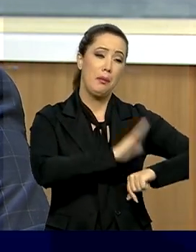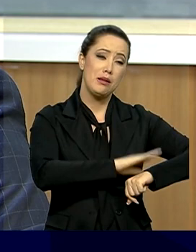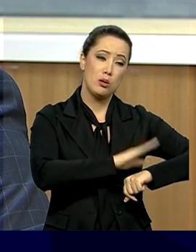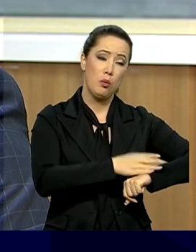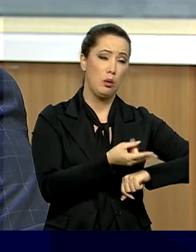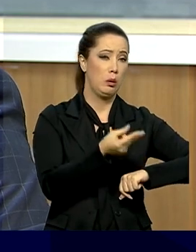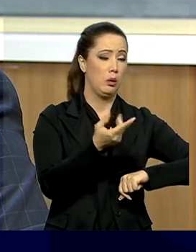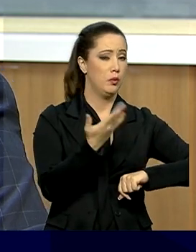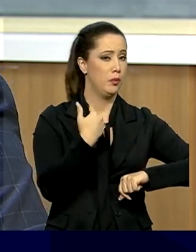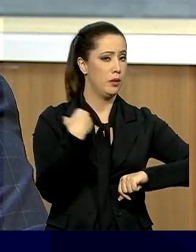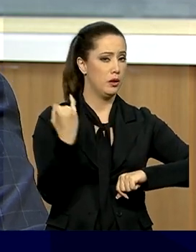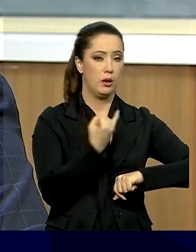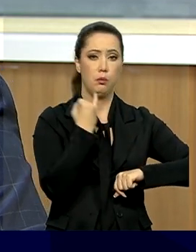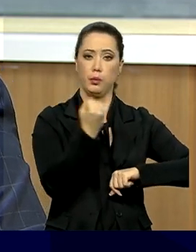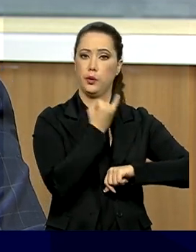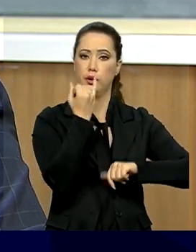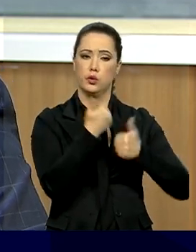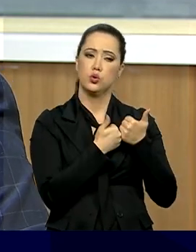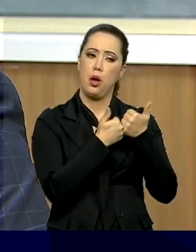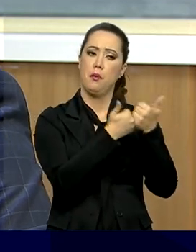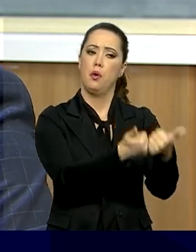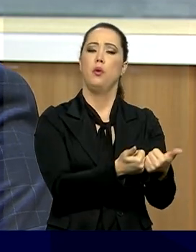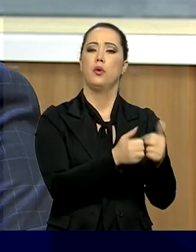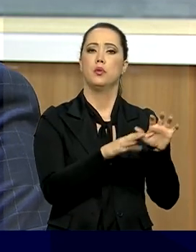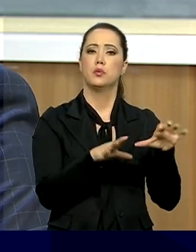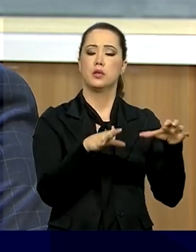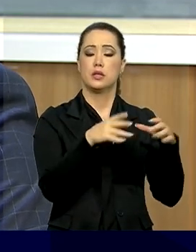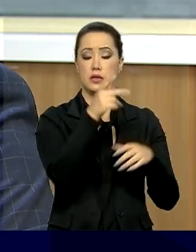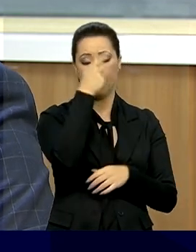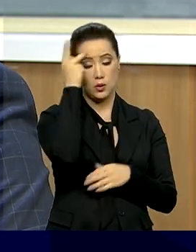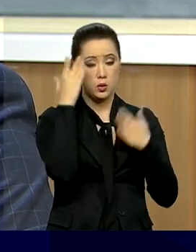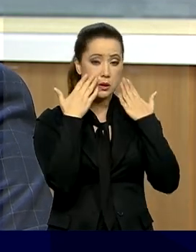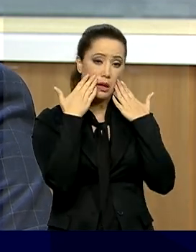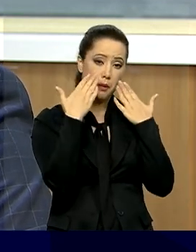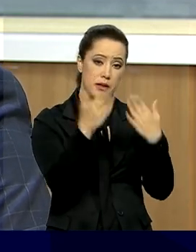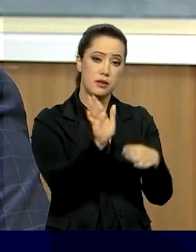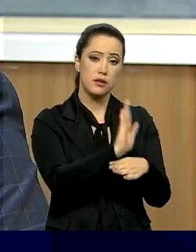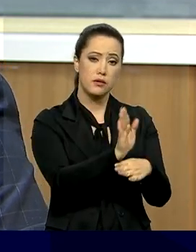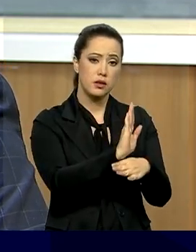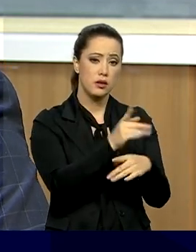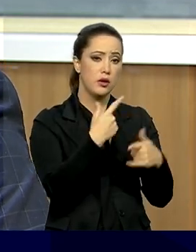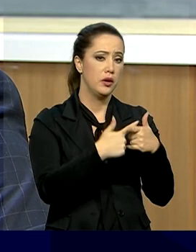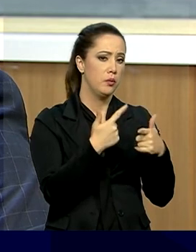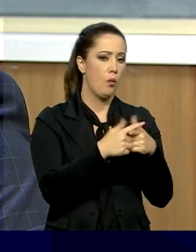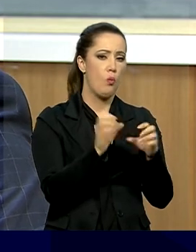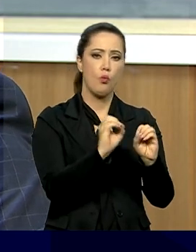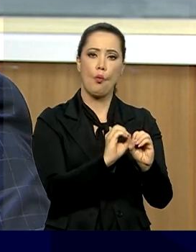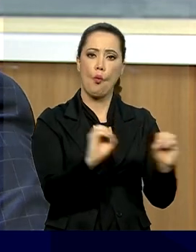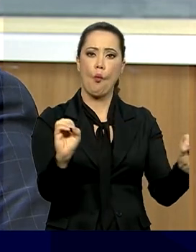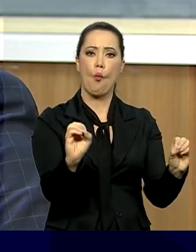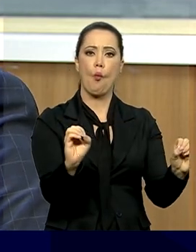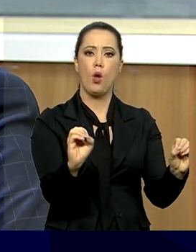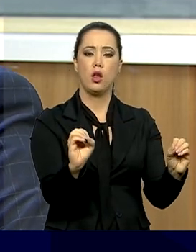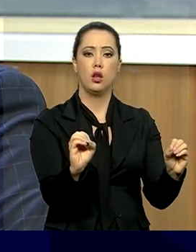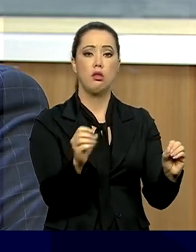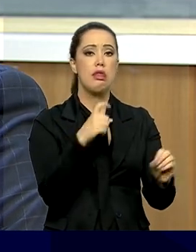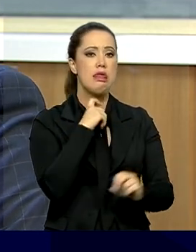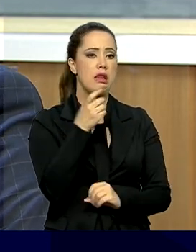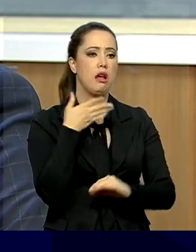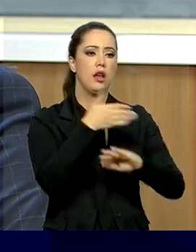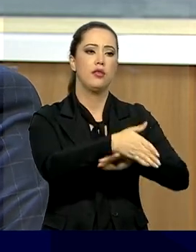momento é muito importante muito sensível para esses exibidores ficaram totalmente vazios praticamente sem